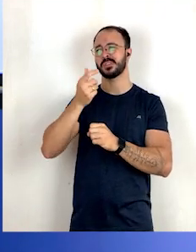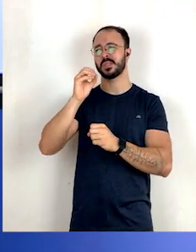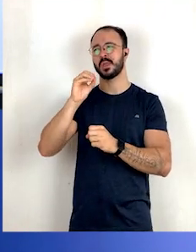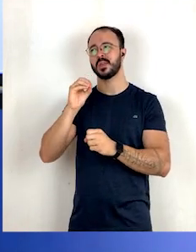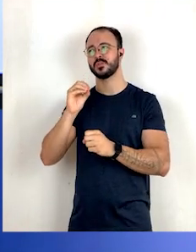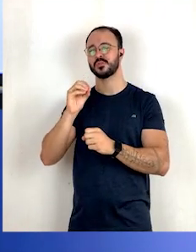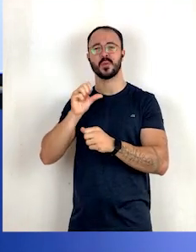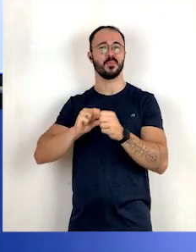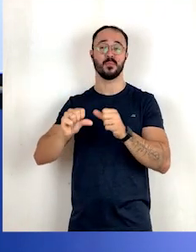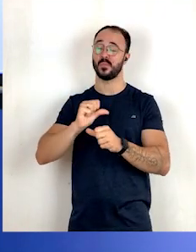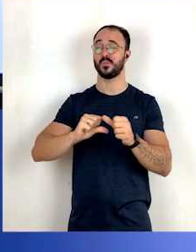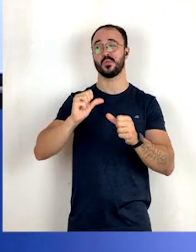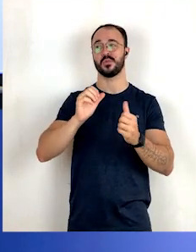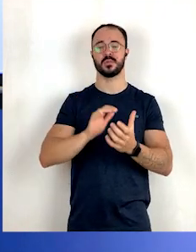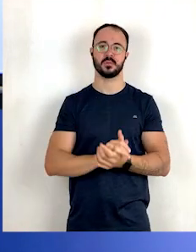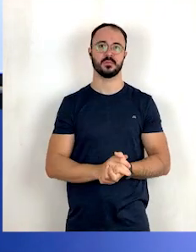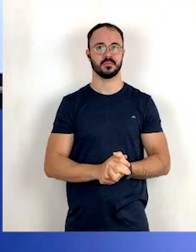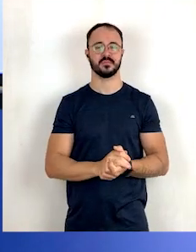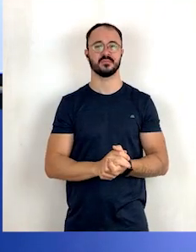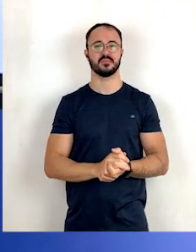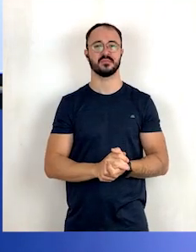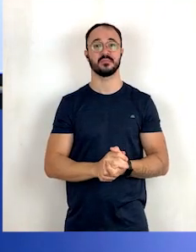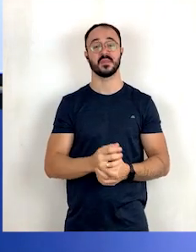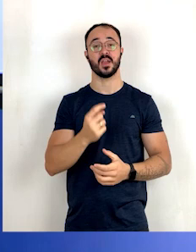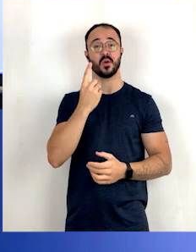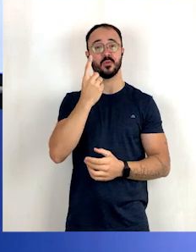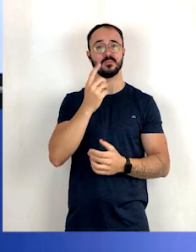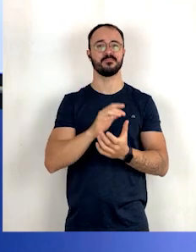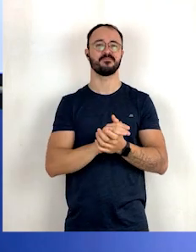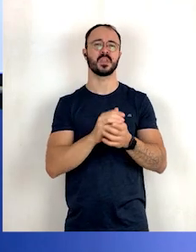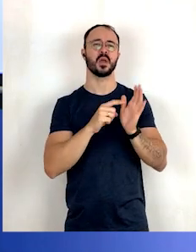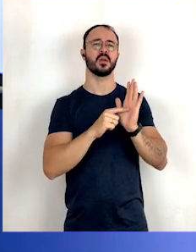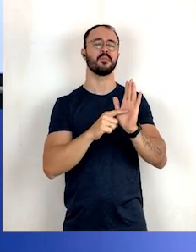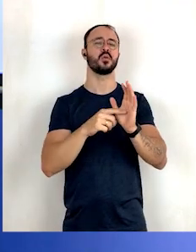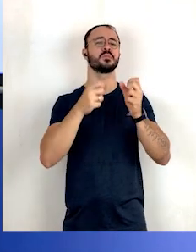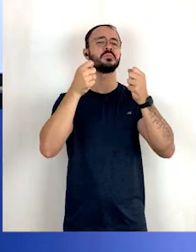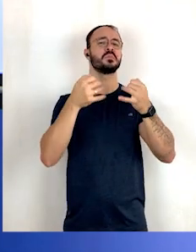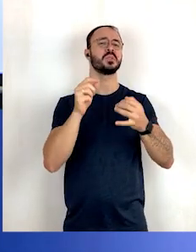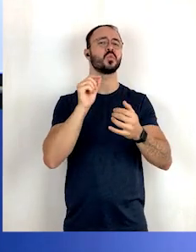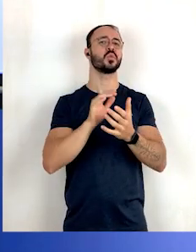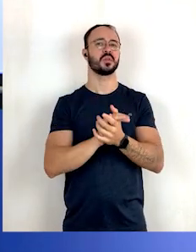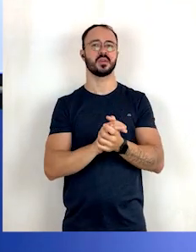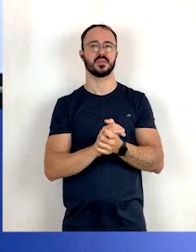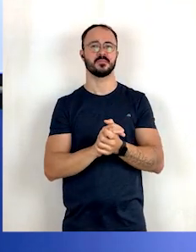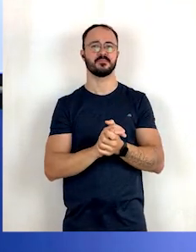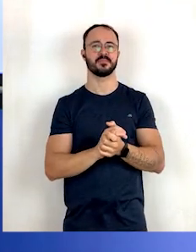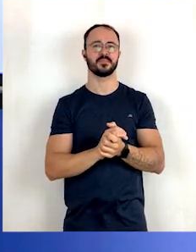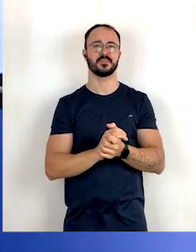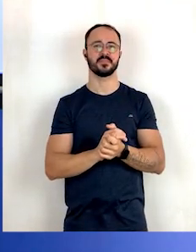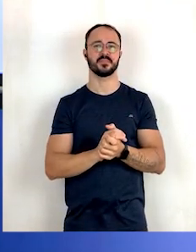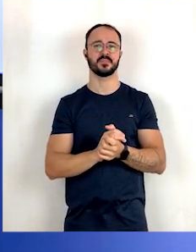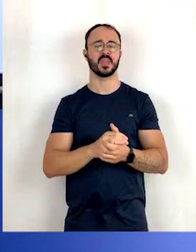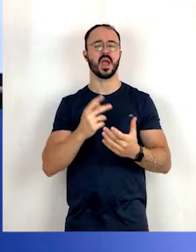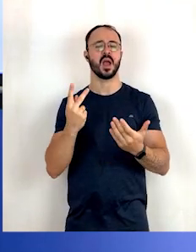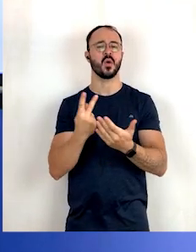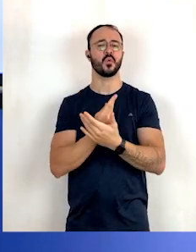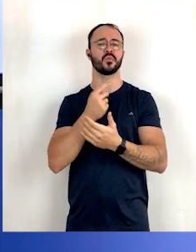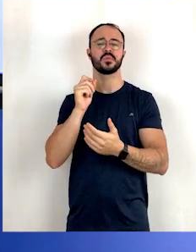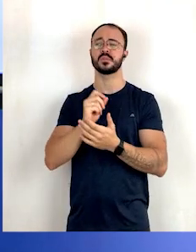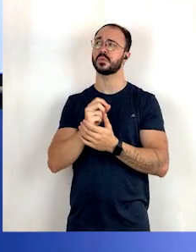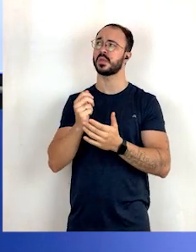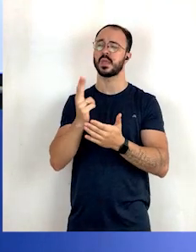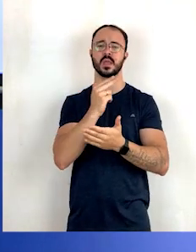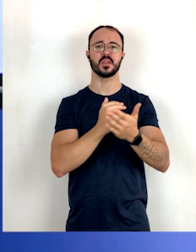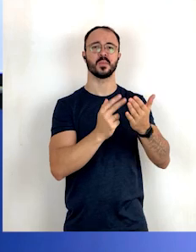um fenômeno que está sendo representado na imagem. Quais são as suas consequências? Quais são os fenômenos que estão acontecendo nessa imagem?